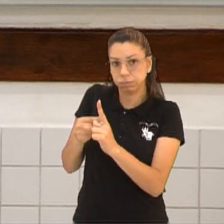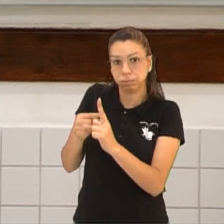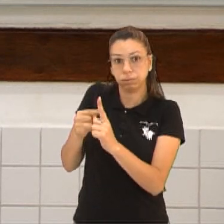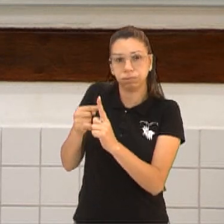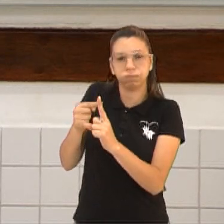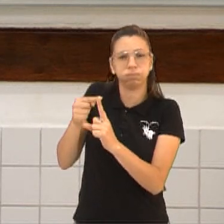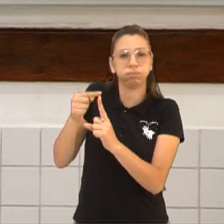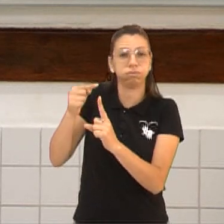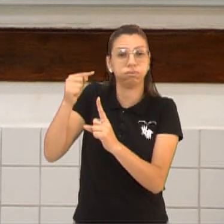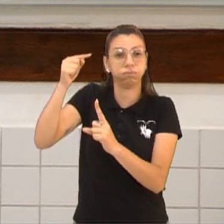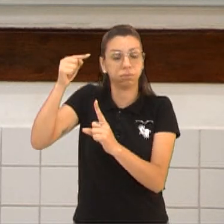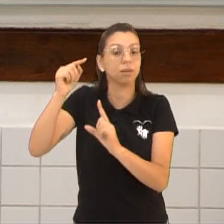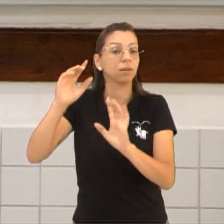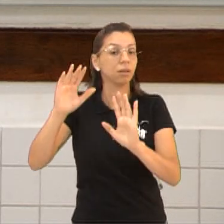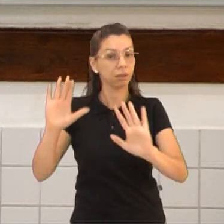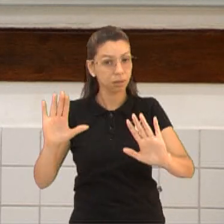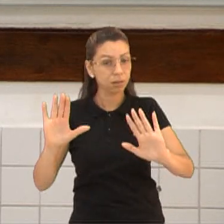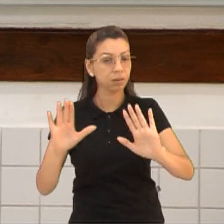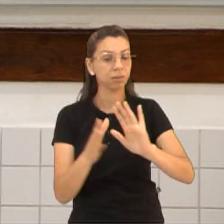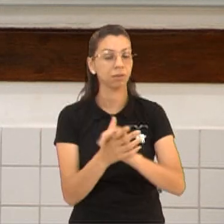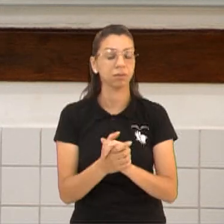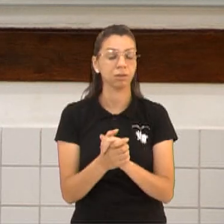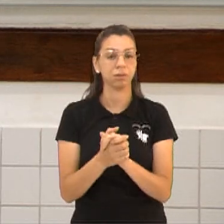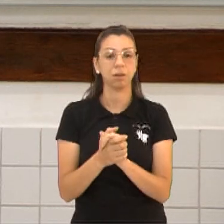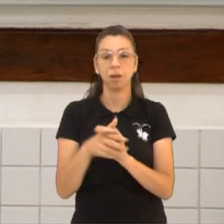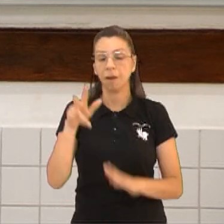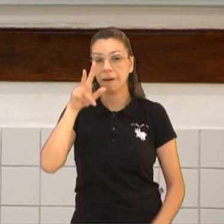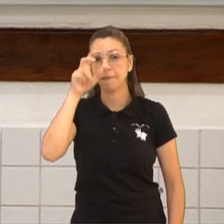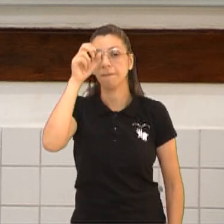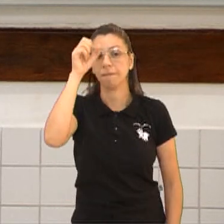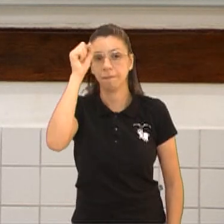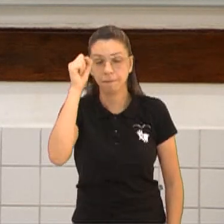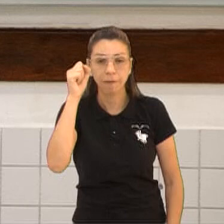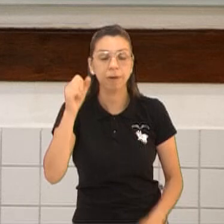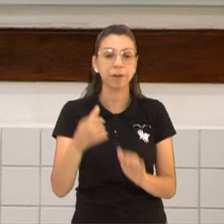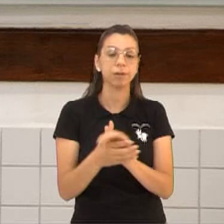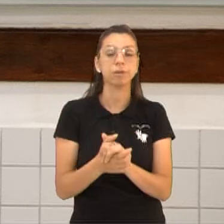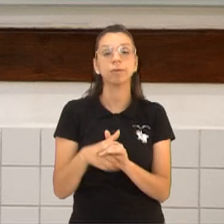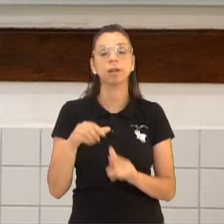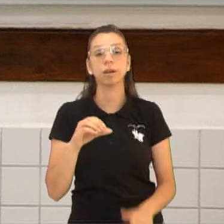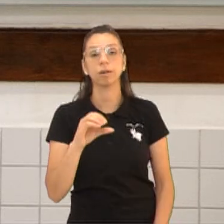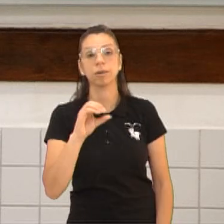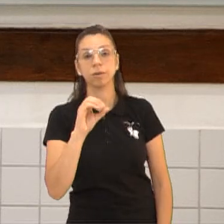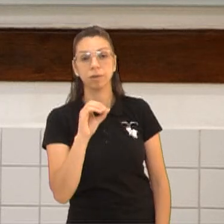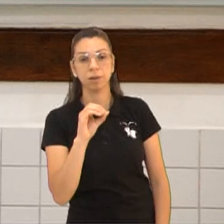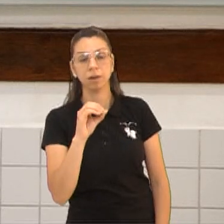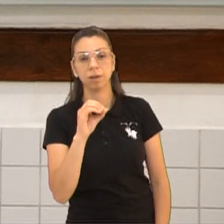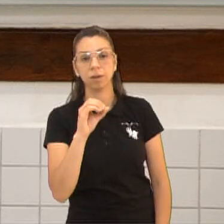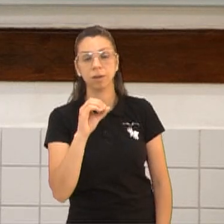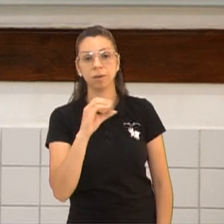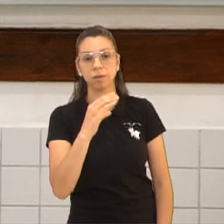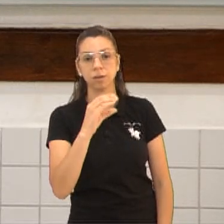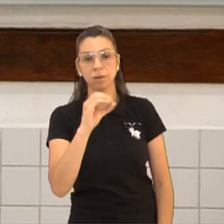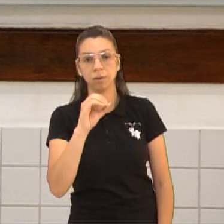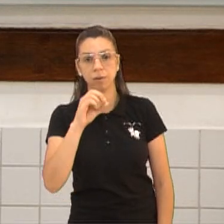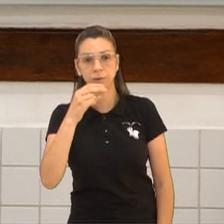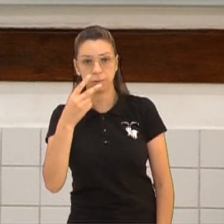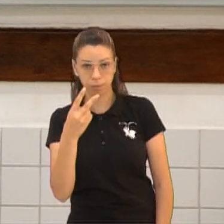é bem mais intenso do que o CO2, né, o dióxido de carbono para isso.